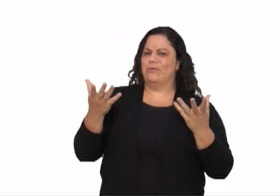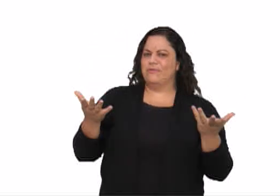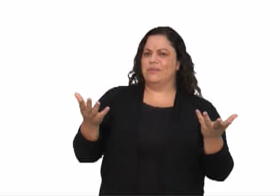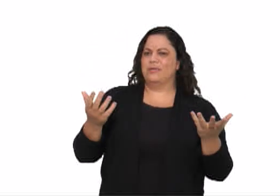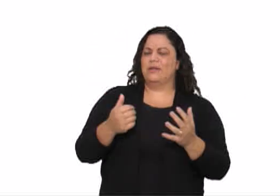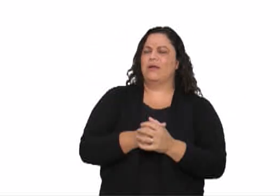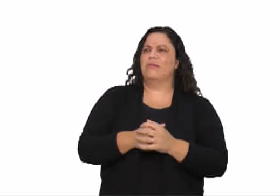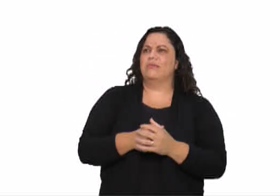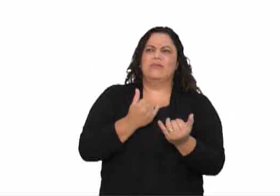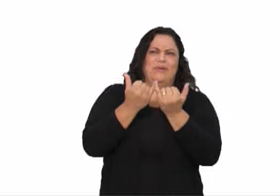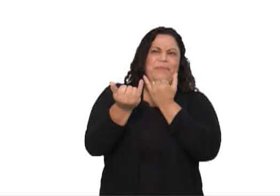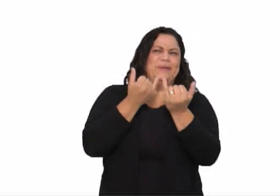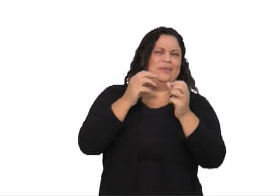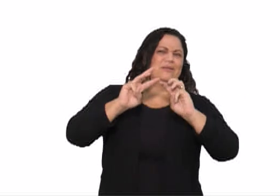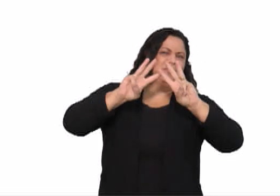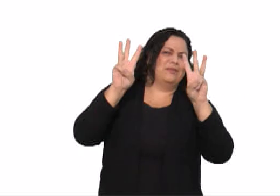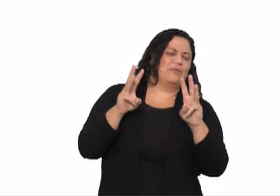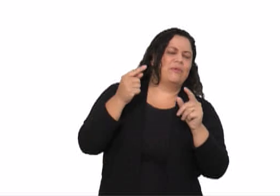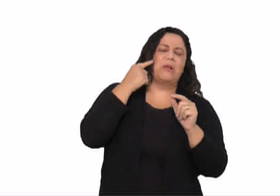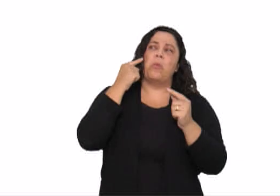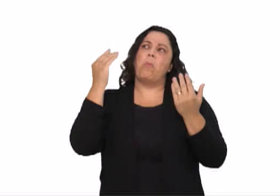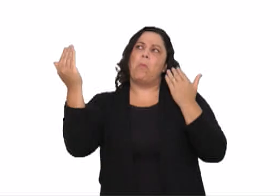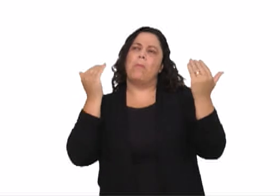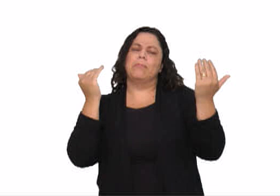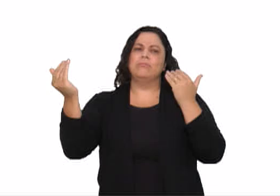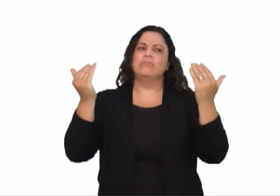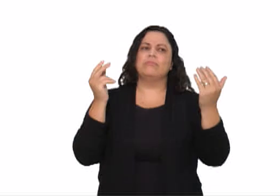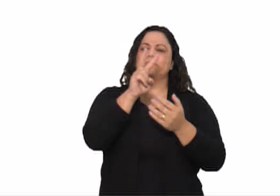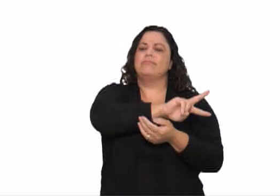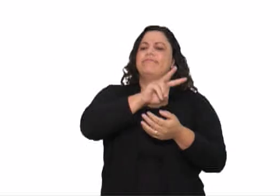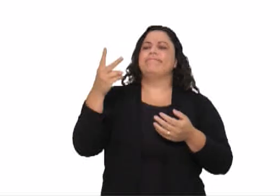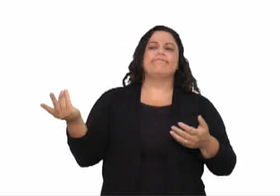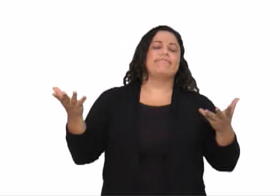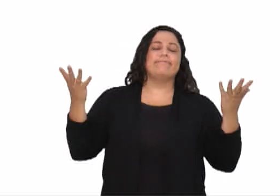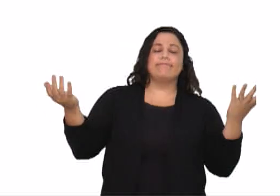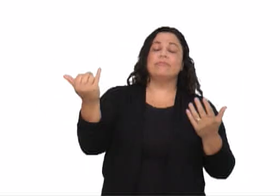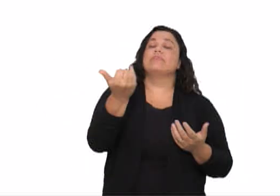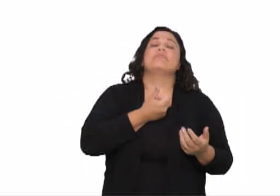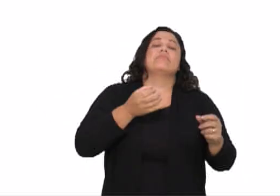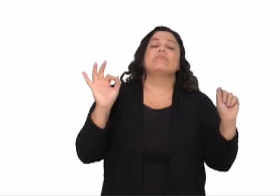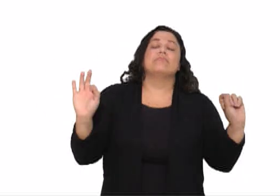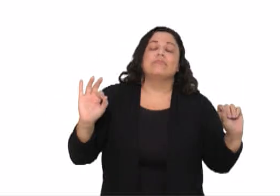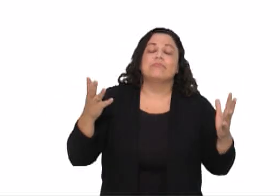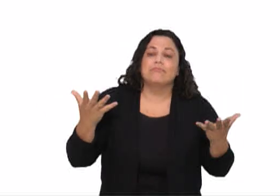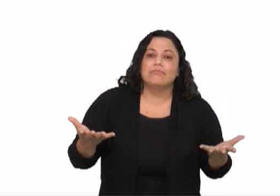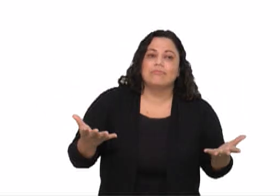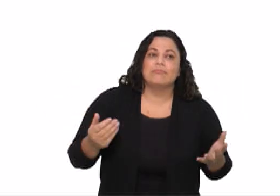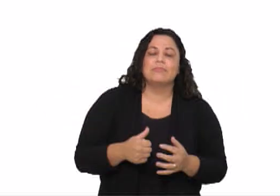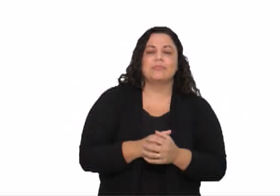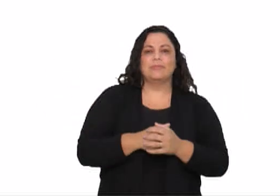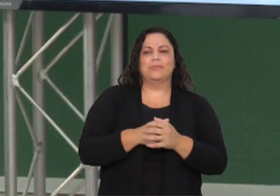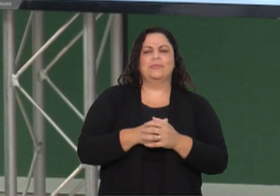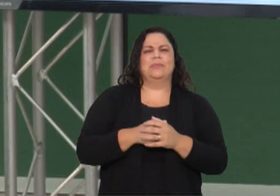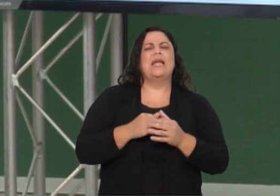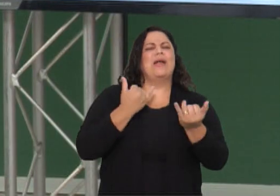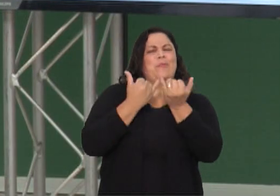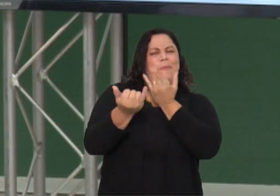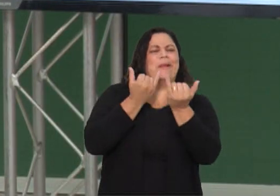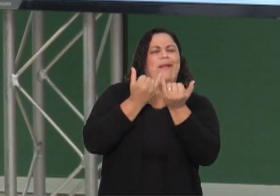fachada na Universidade Federal do Paraná? O que vocês me dizem? Não tem uma arquitetura também greco-romana